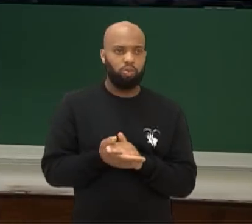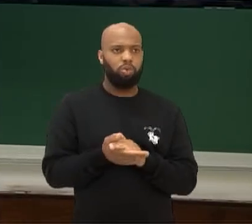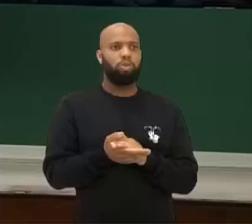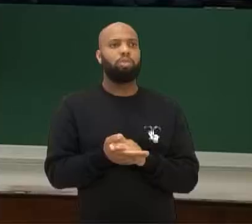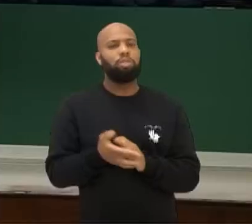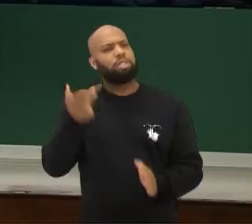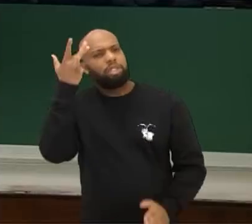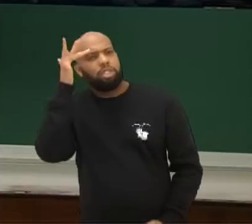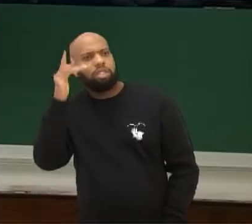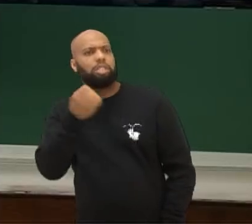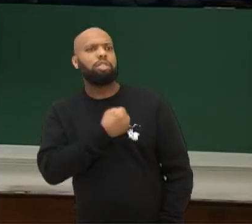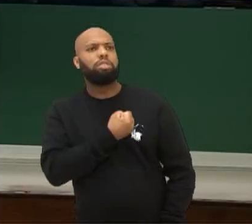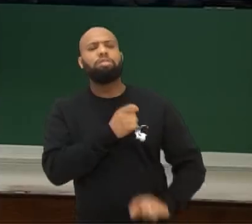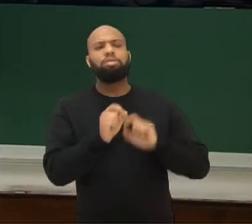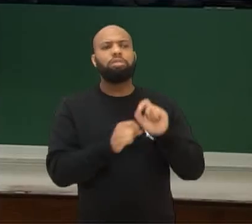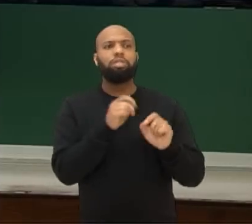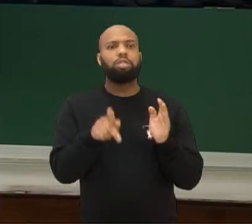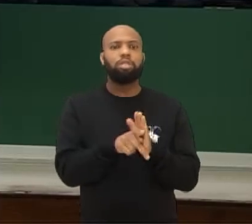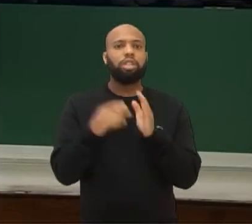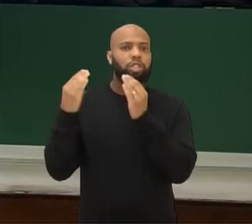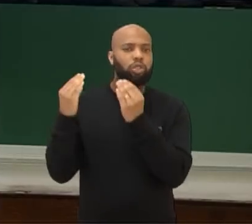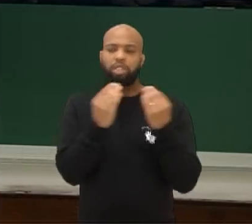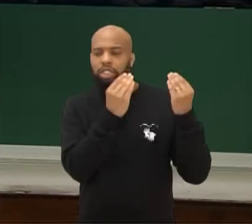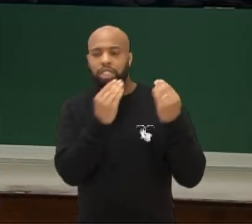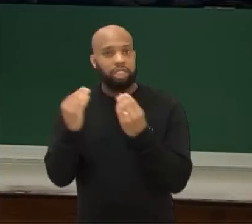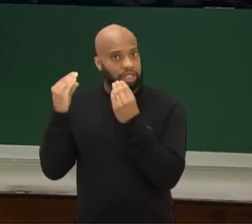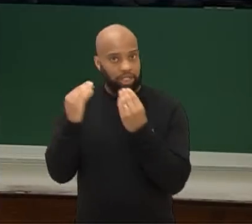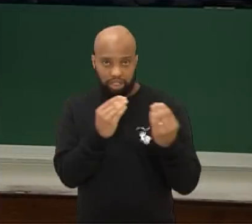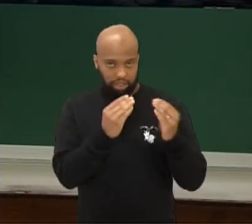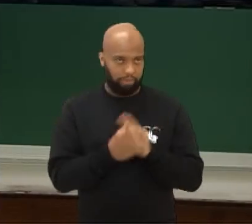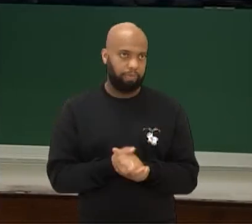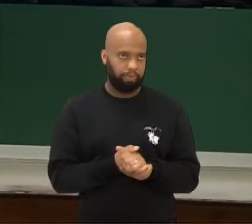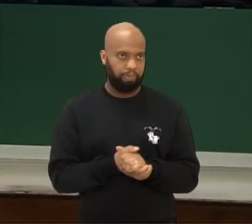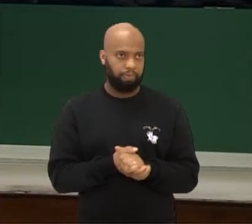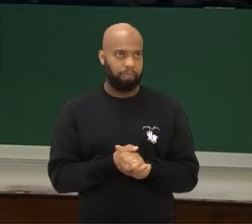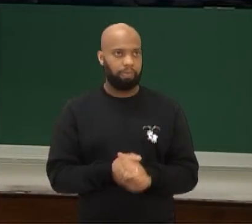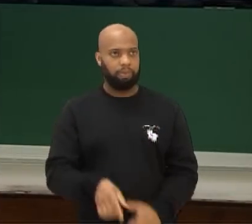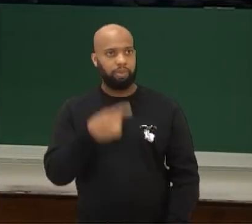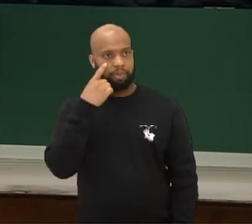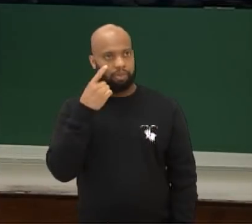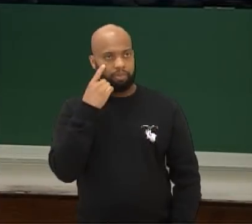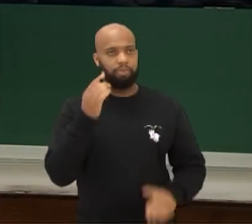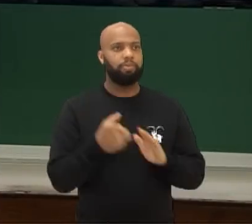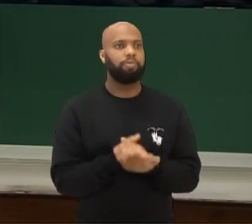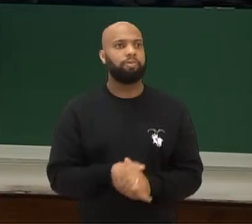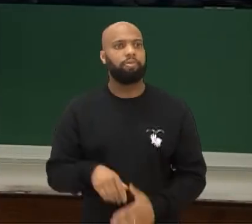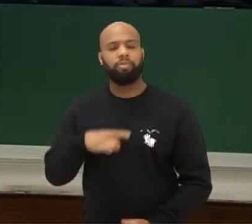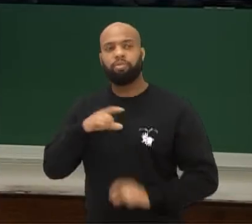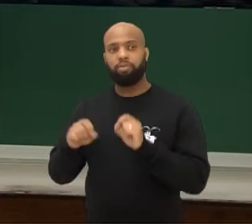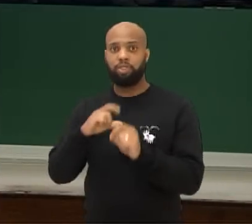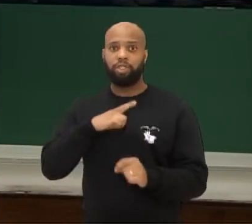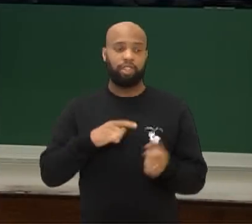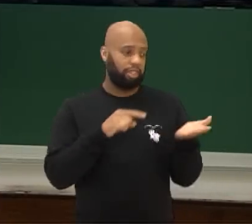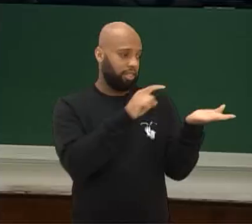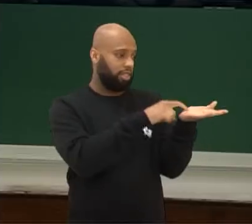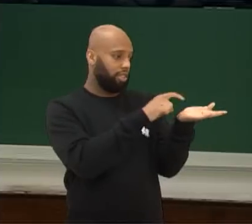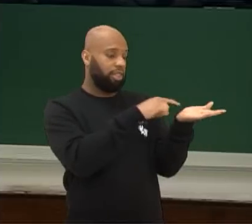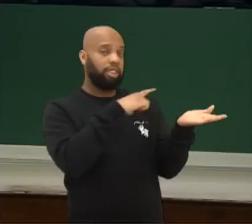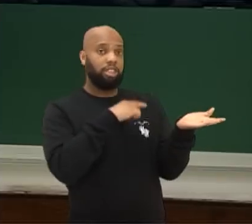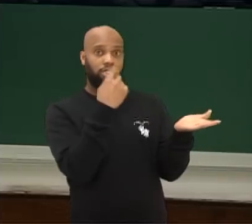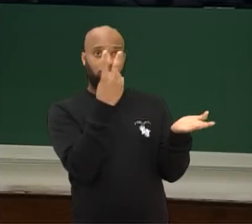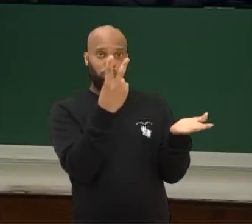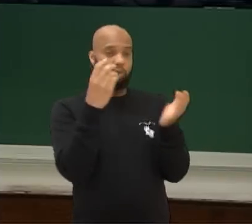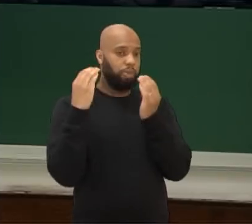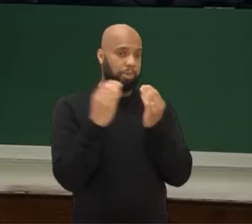valor desconhecido? O valor da melancia, né? Então, veja, aqui eu tenho duas melancias,